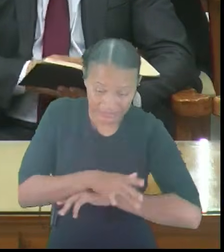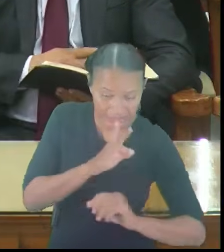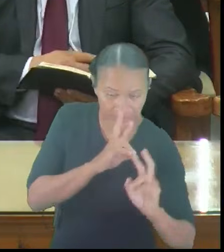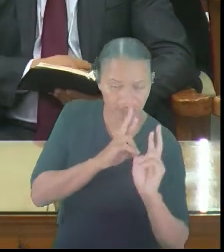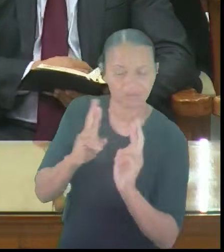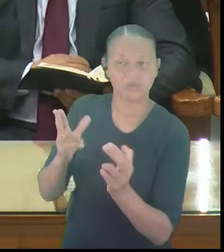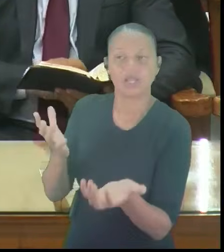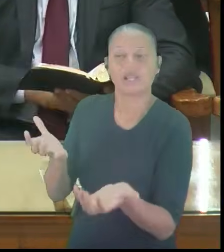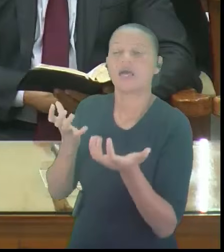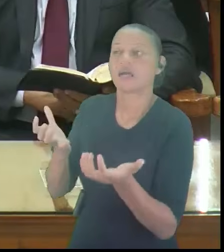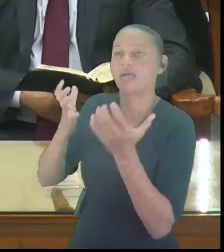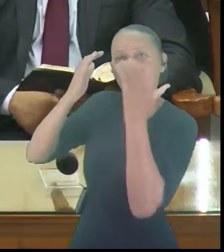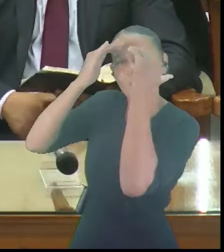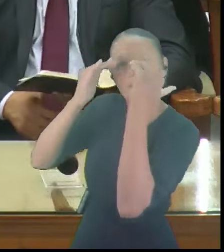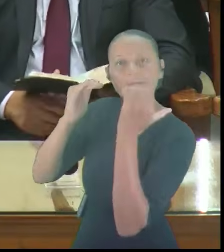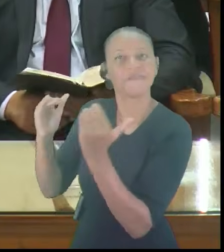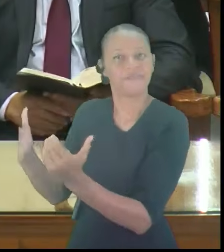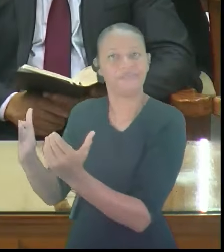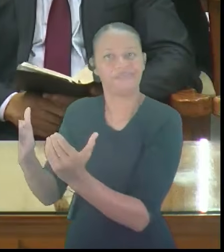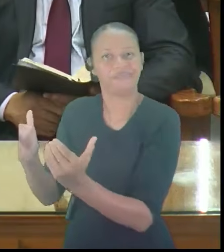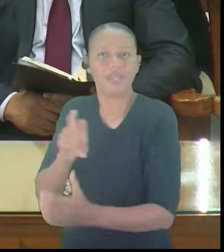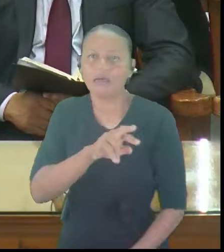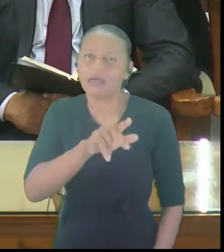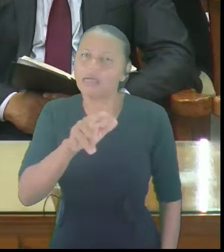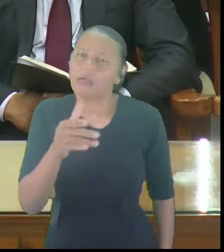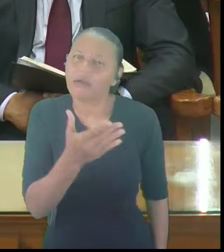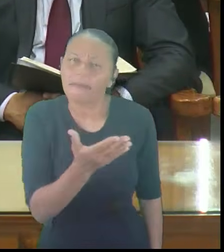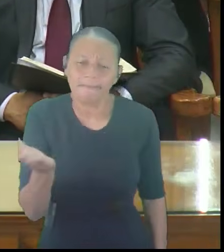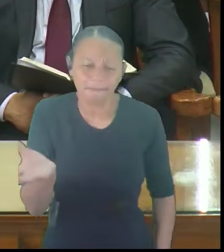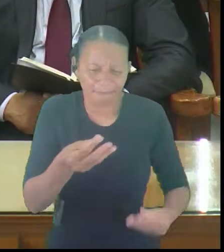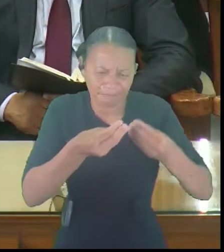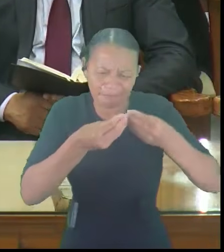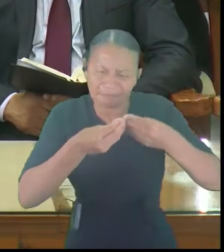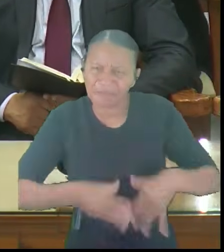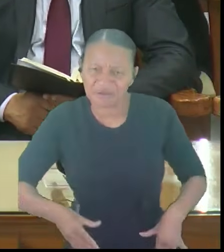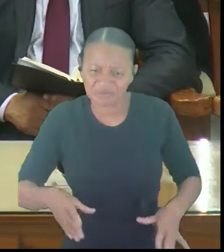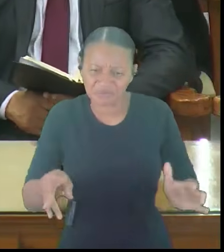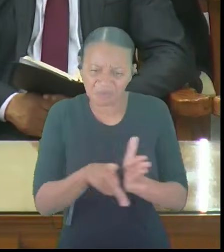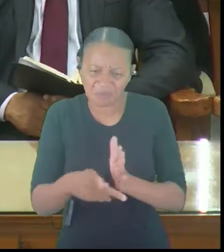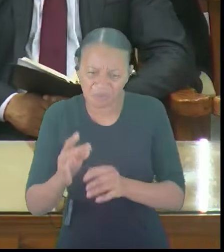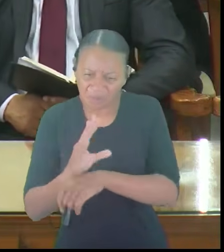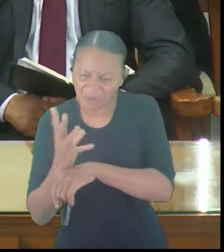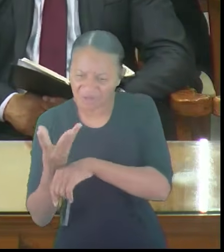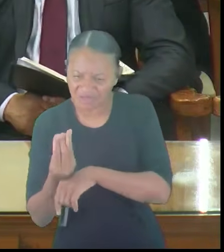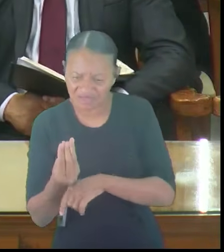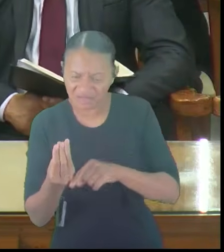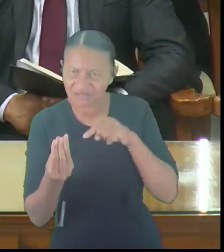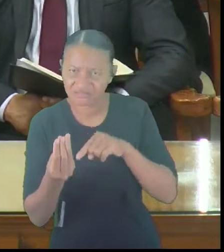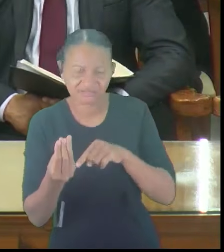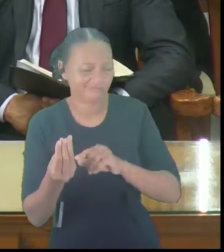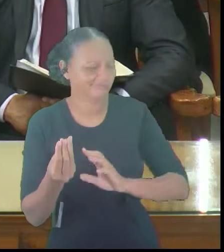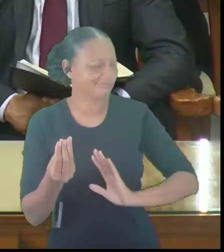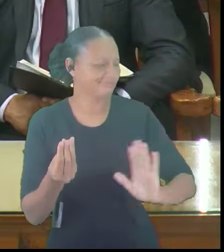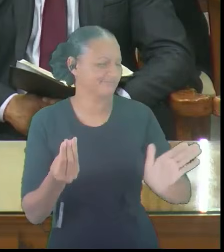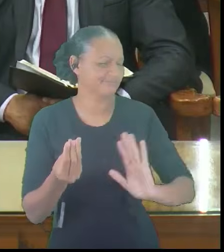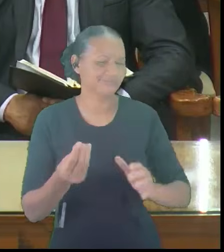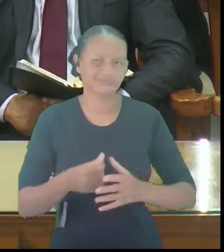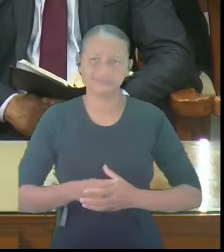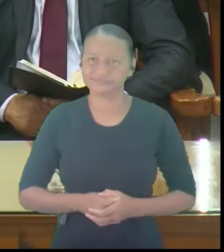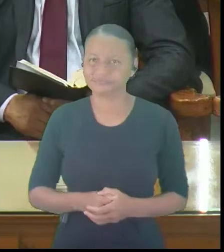Irmãos, o prejuízo não é da igreja. A igreja nunca leva